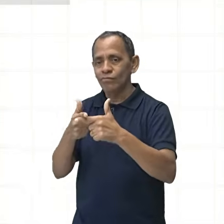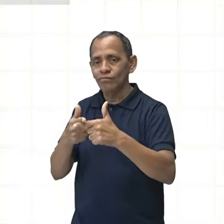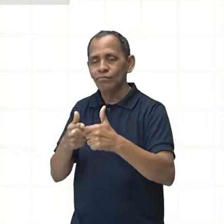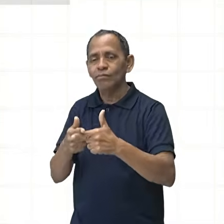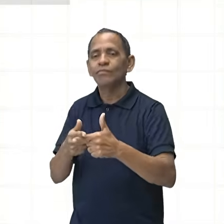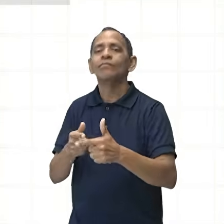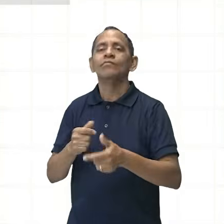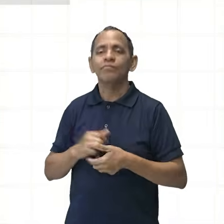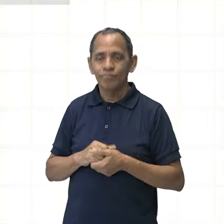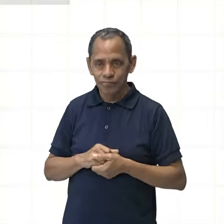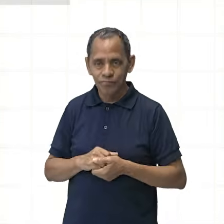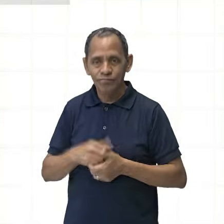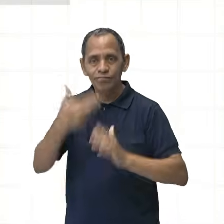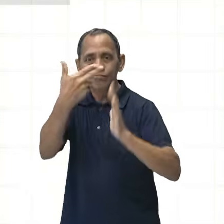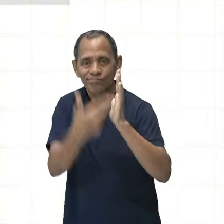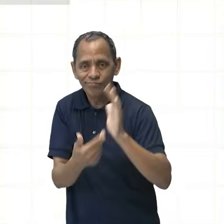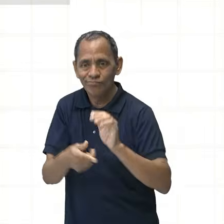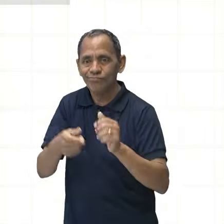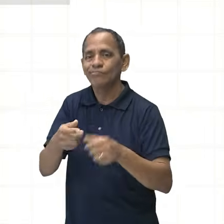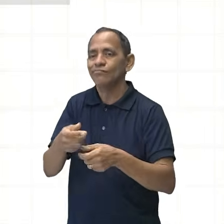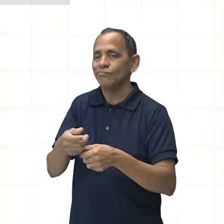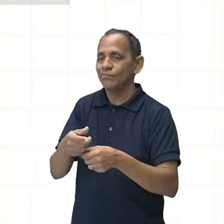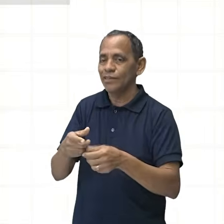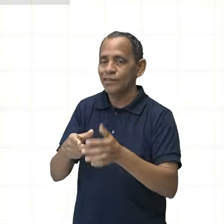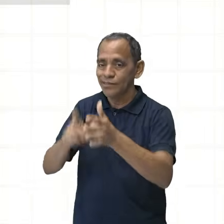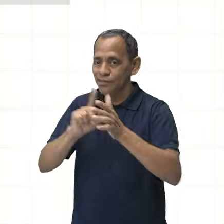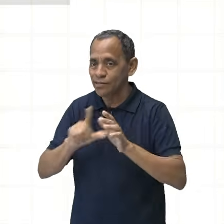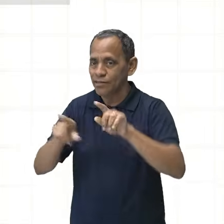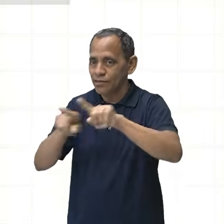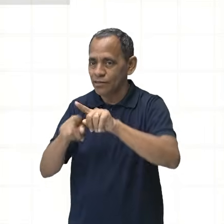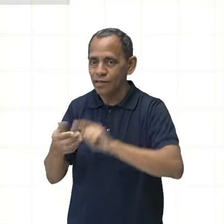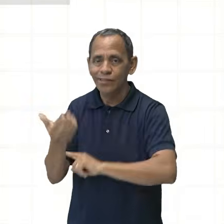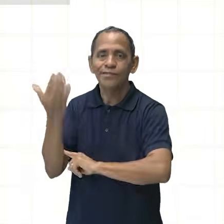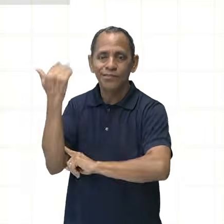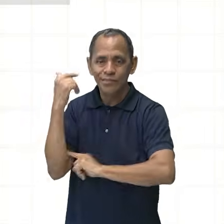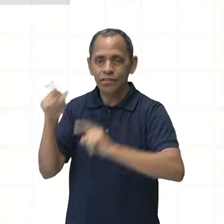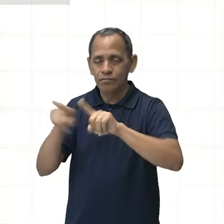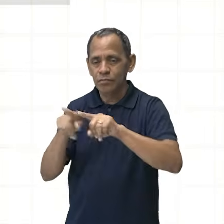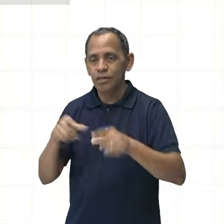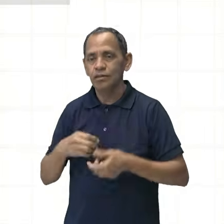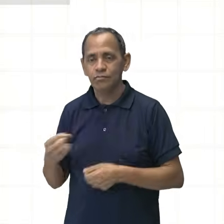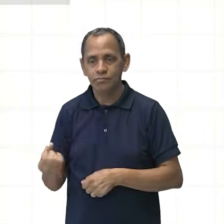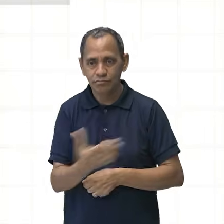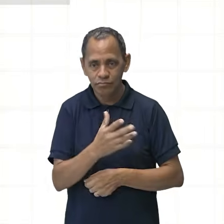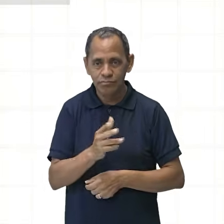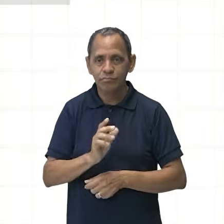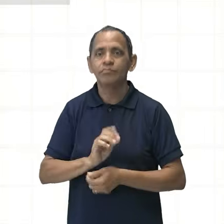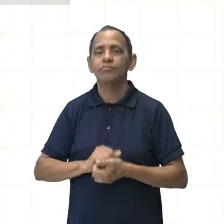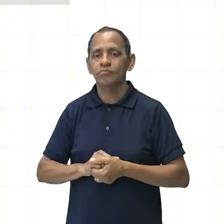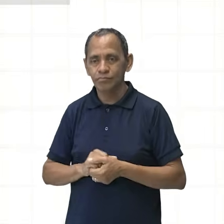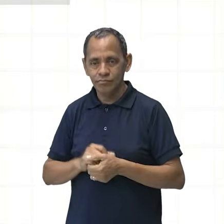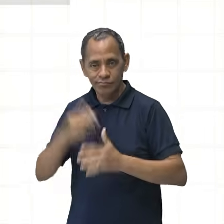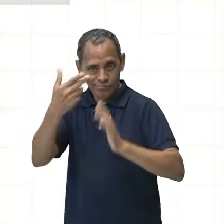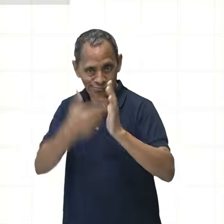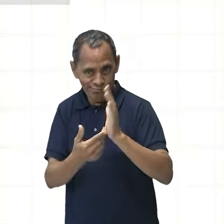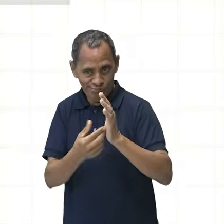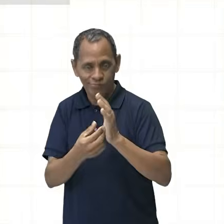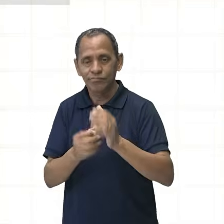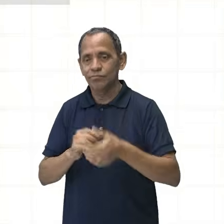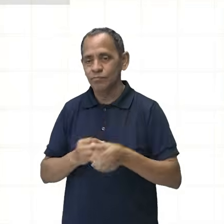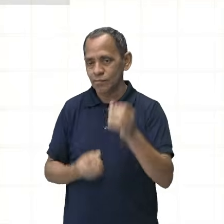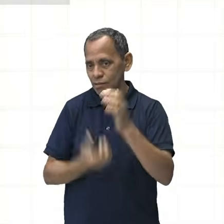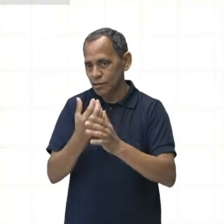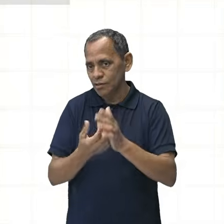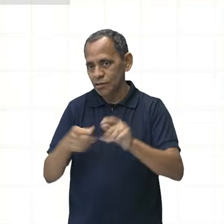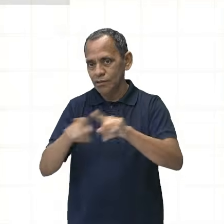do nascimento de uma nova ordem. Então, nós estamos observando aqui justamente